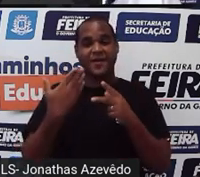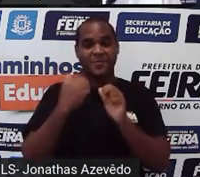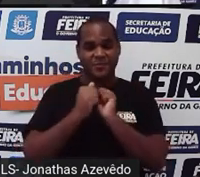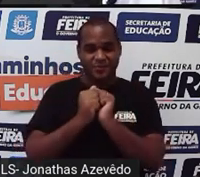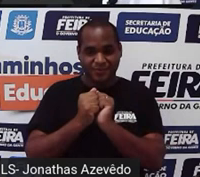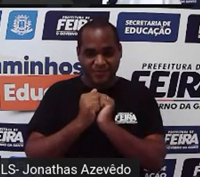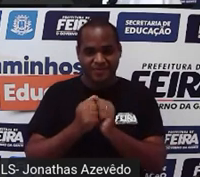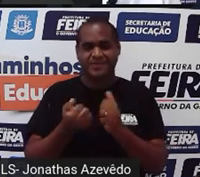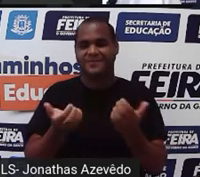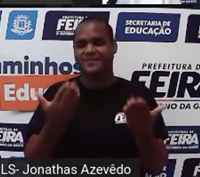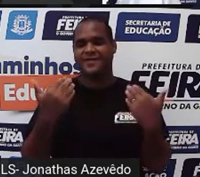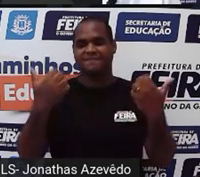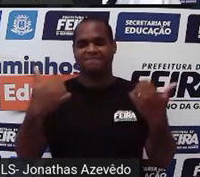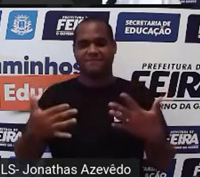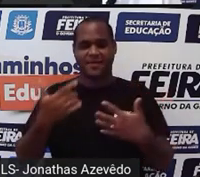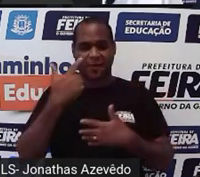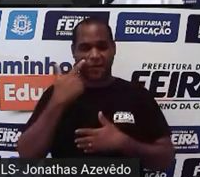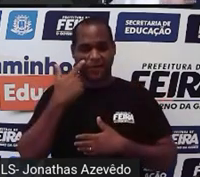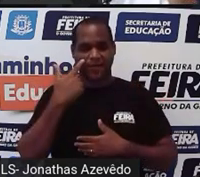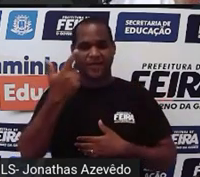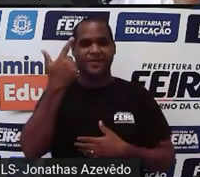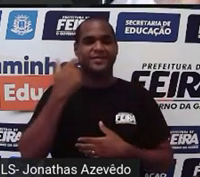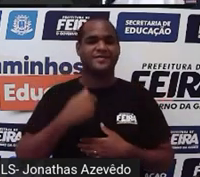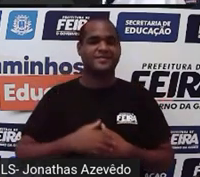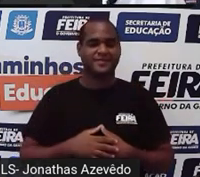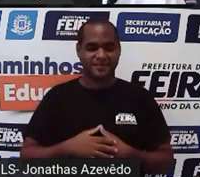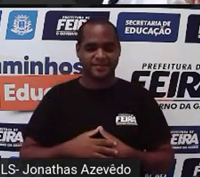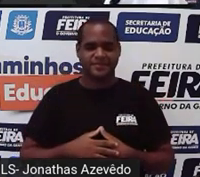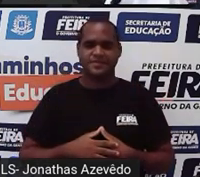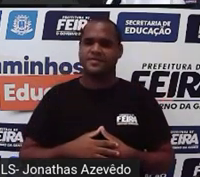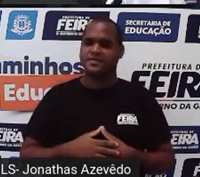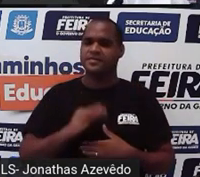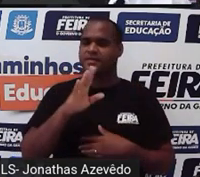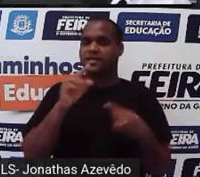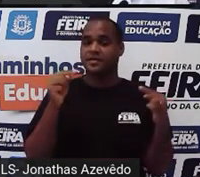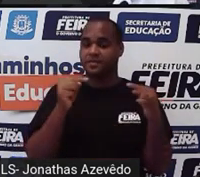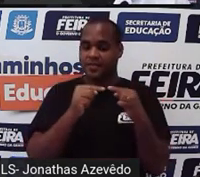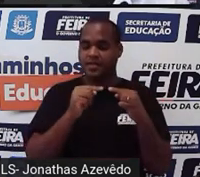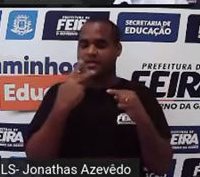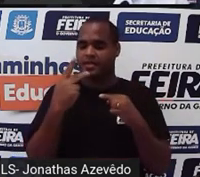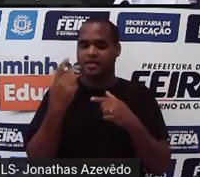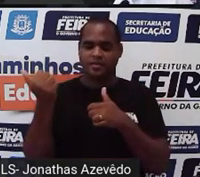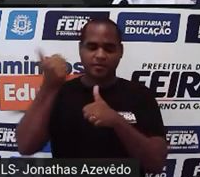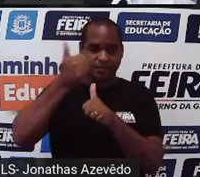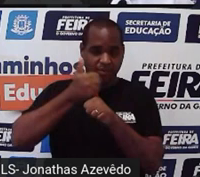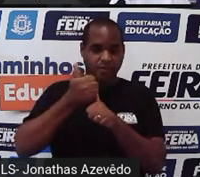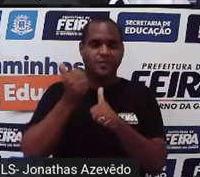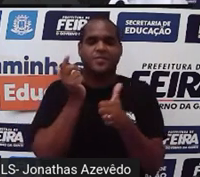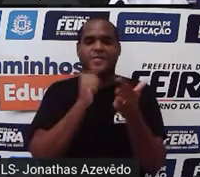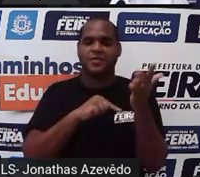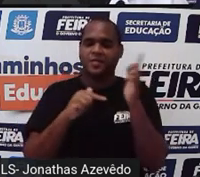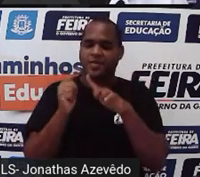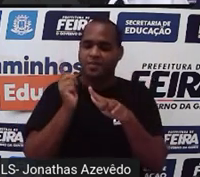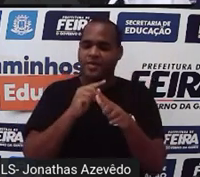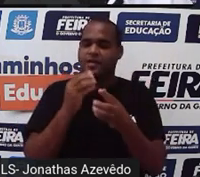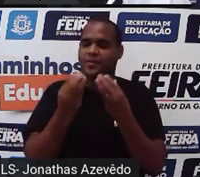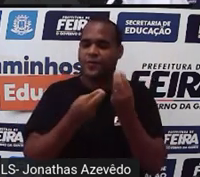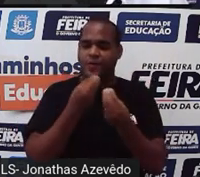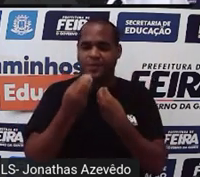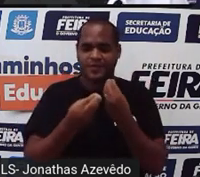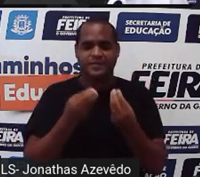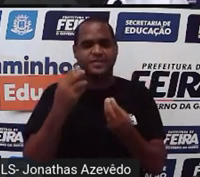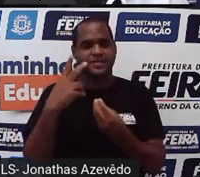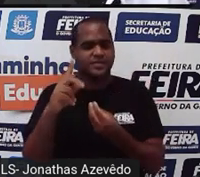juntos vem comigo Olha só para aplicar o método da substituição para resolver